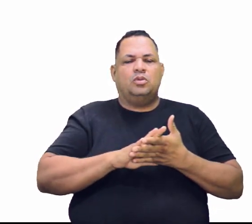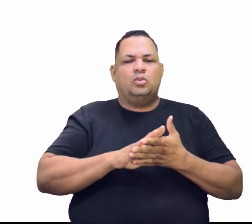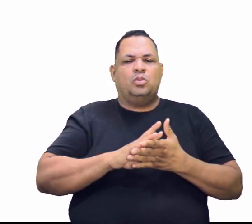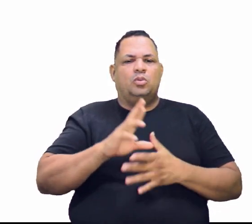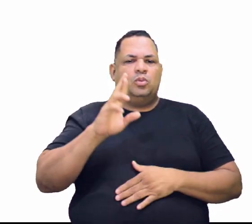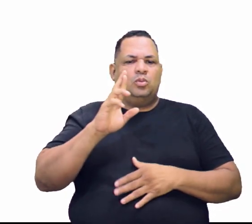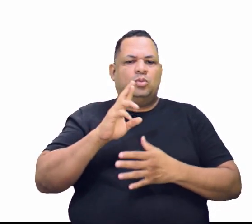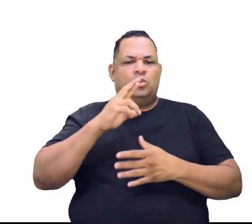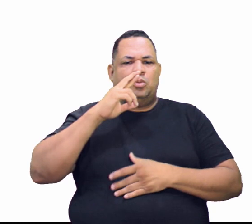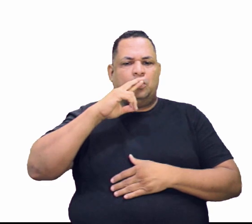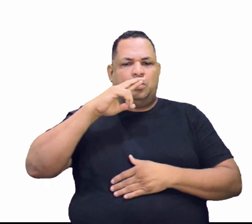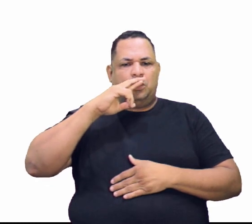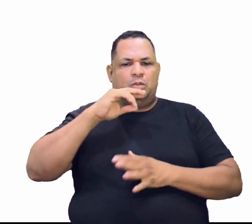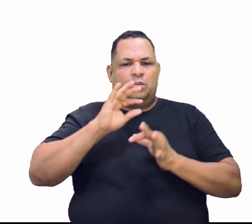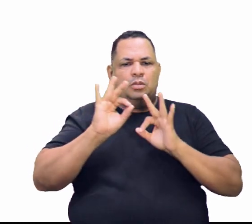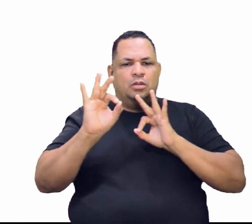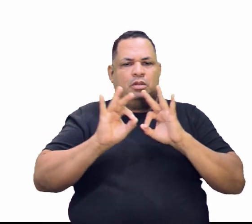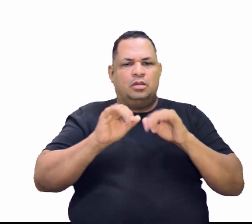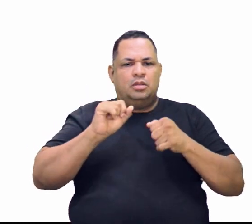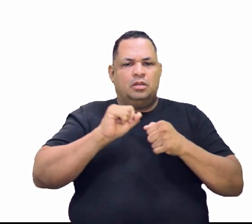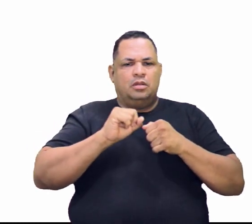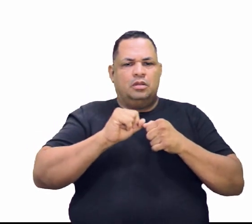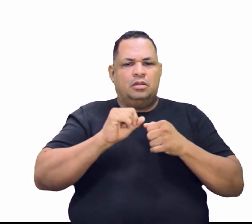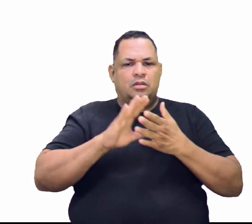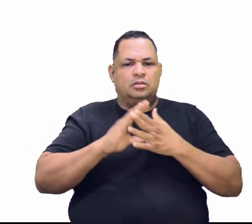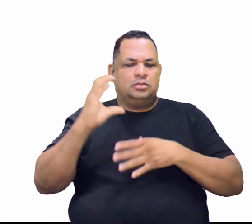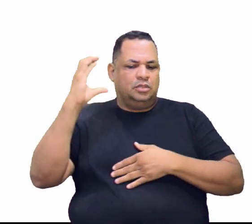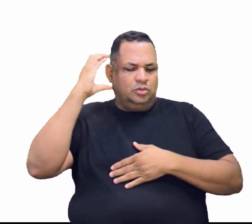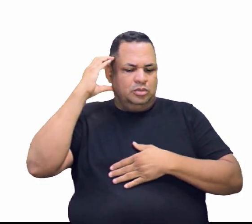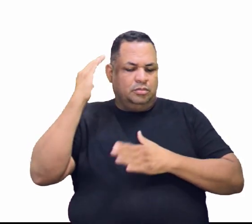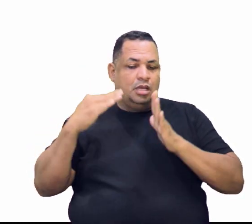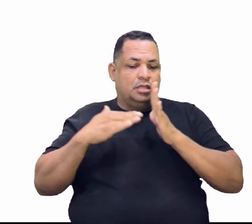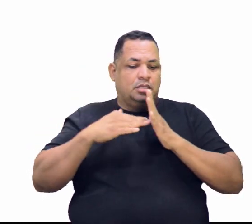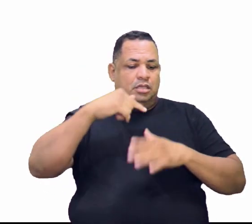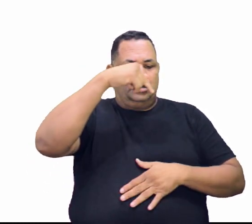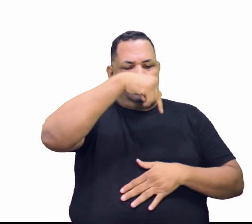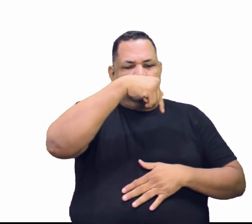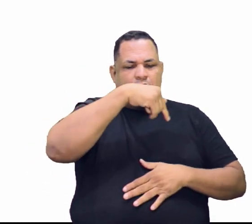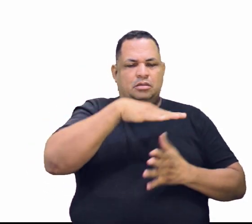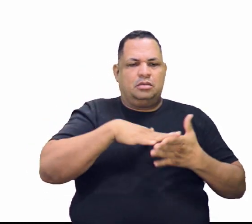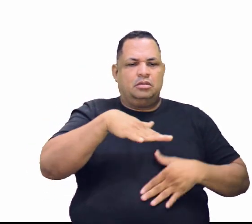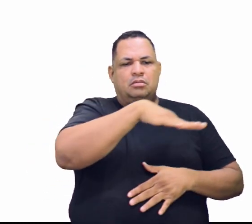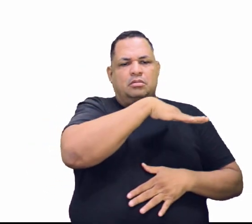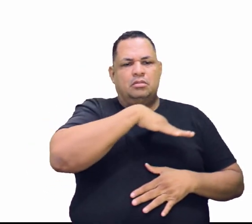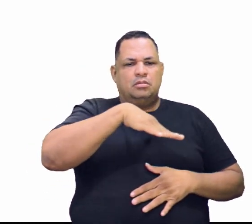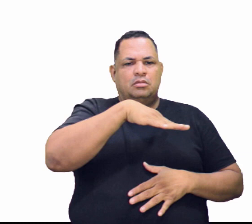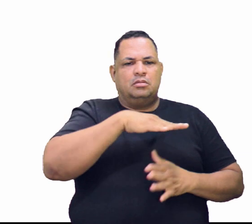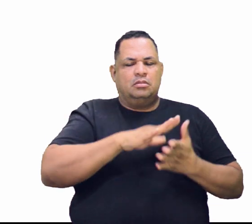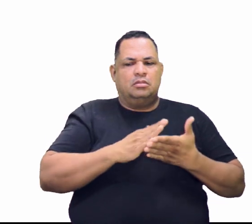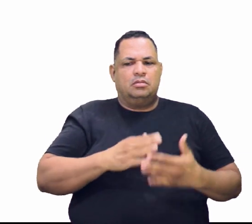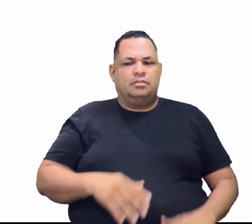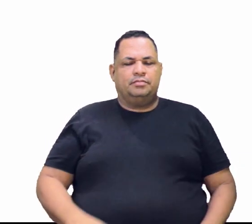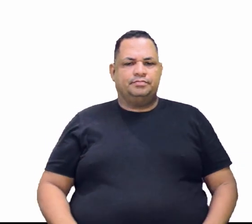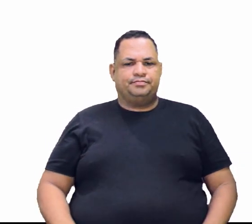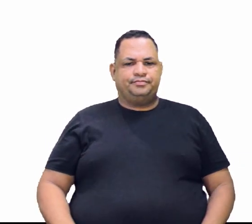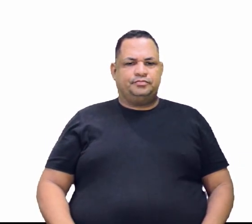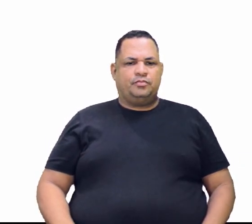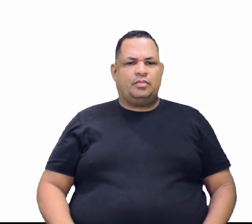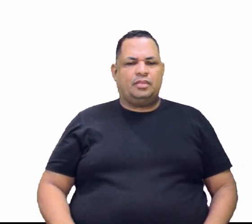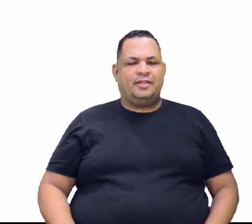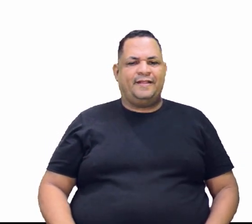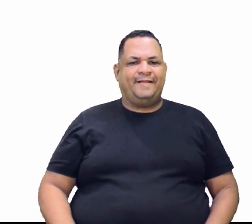ali a estação telegráfica de Vilhena, também o de Ji-Paraná. Rondon, na verdade, vai deixar